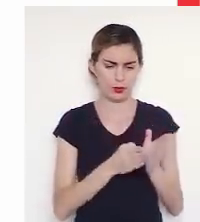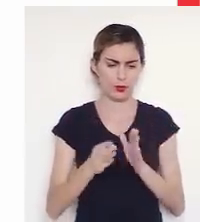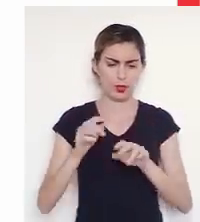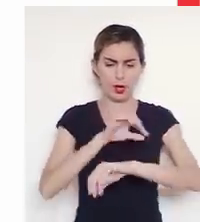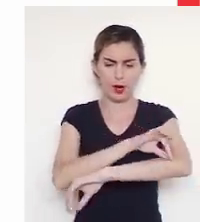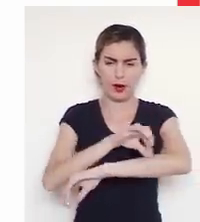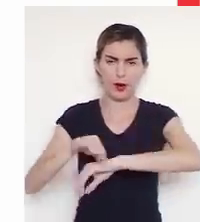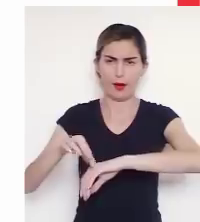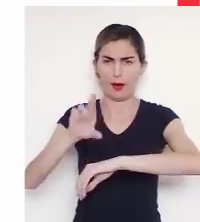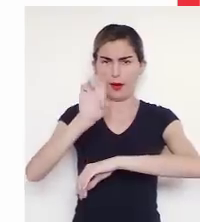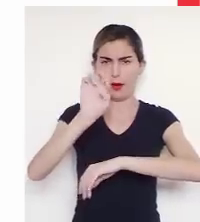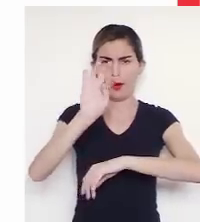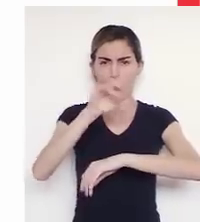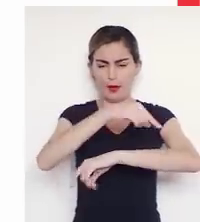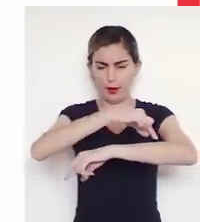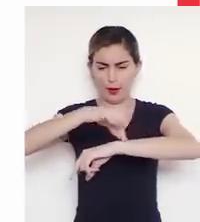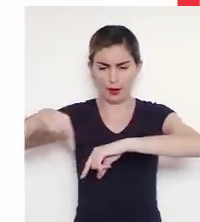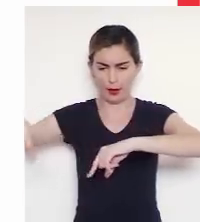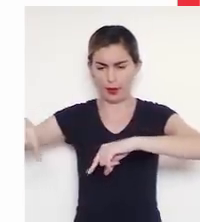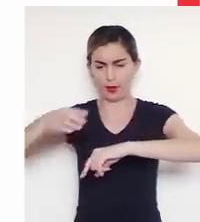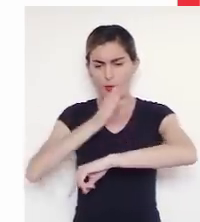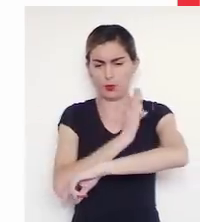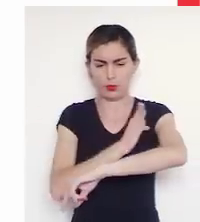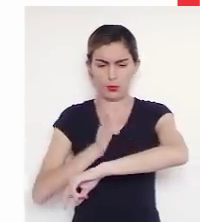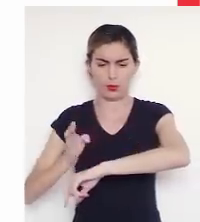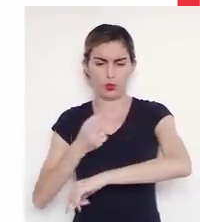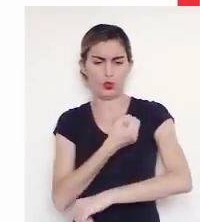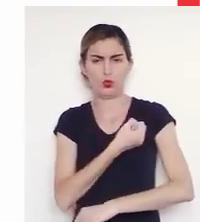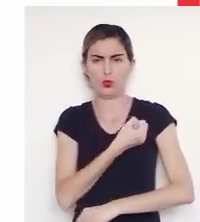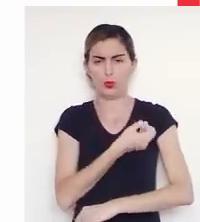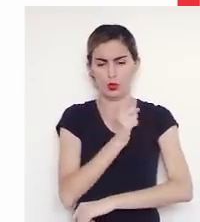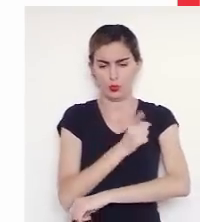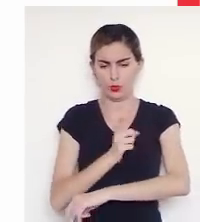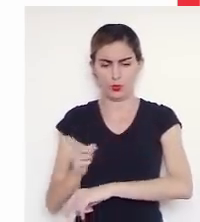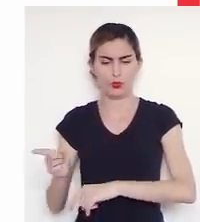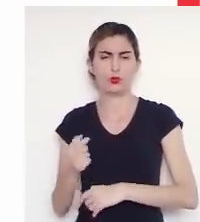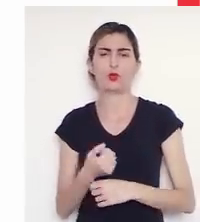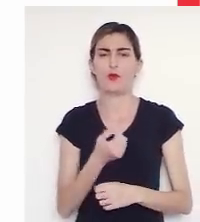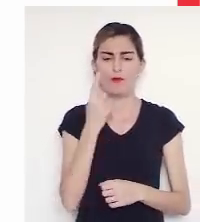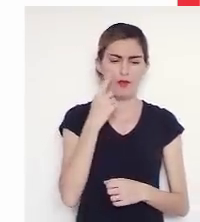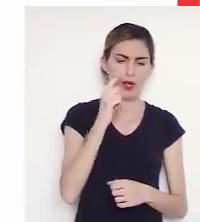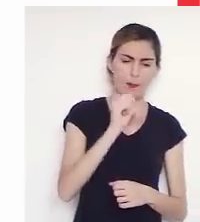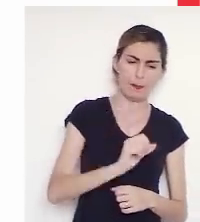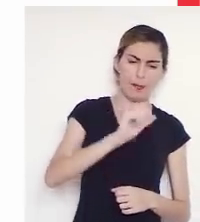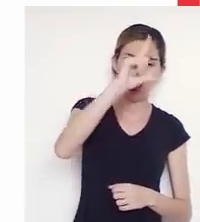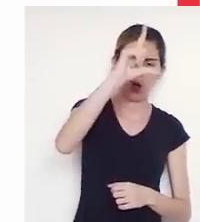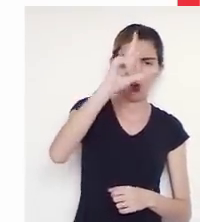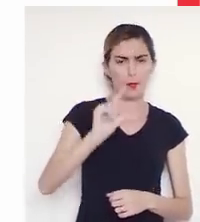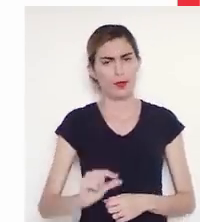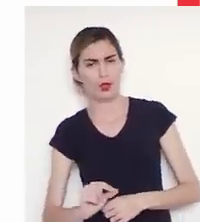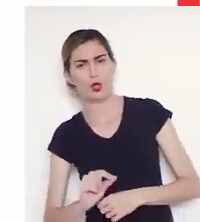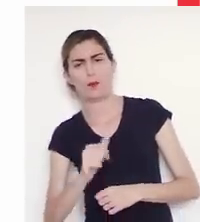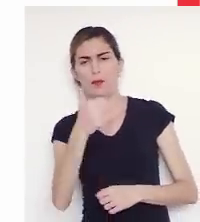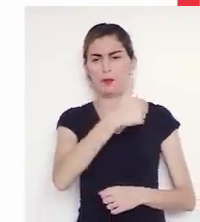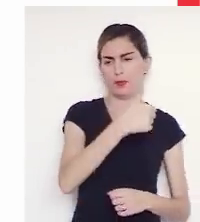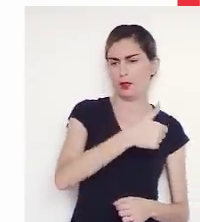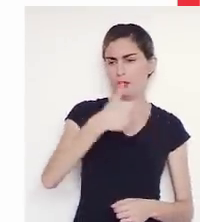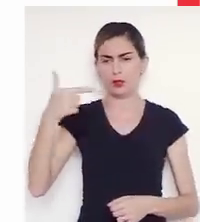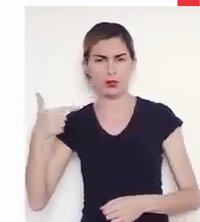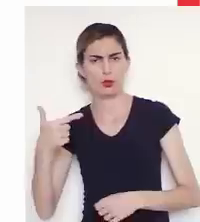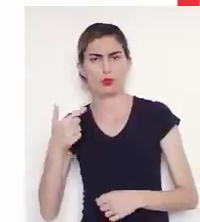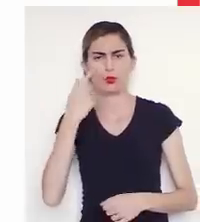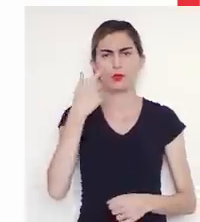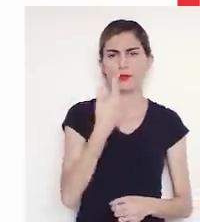reta numérica. Tentar comparar um racional com outro, tá bom? Ver quem é maior, quem é menor, quem vem primeiro, quem vem depois,